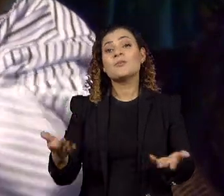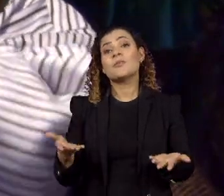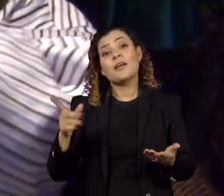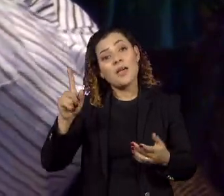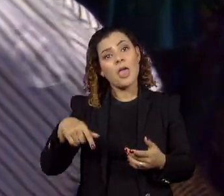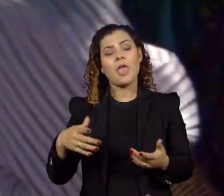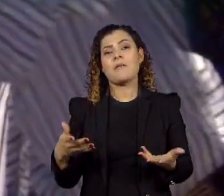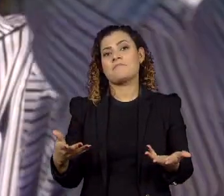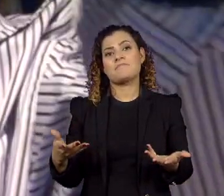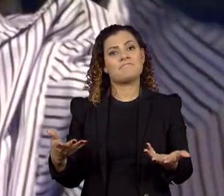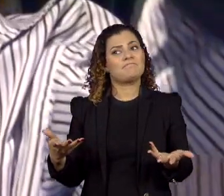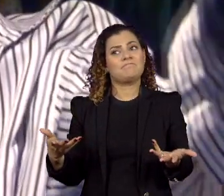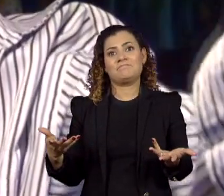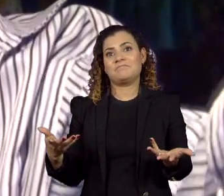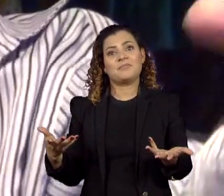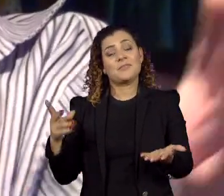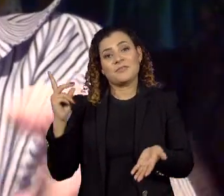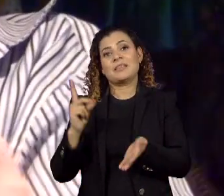grande,